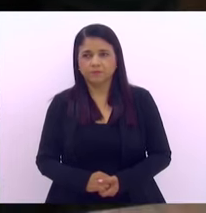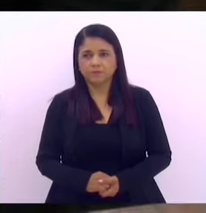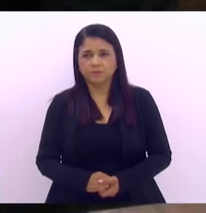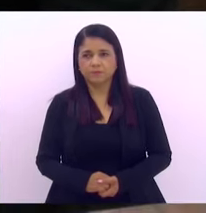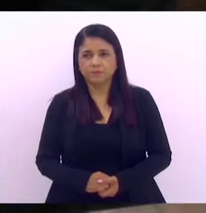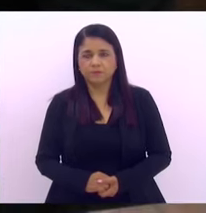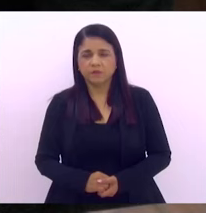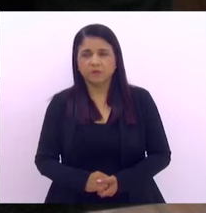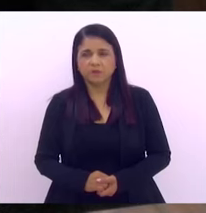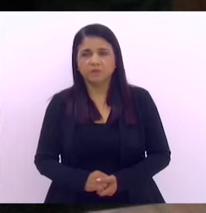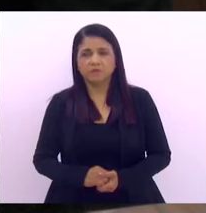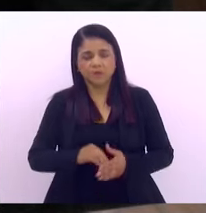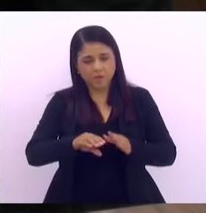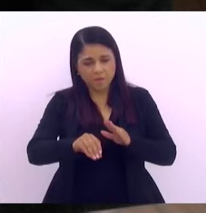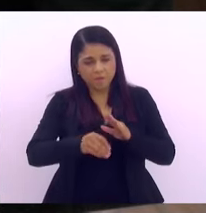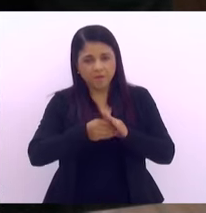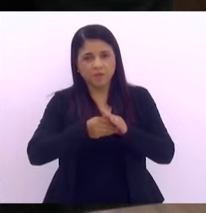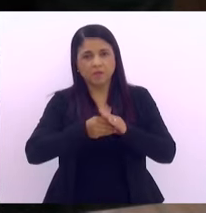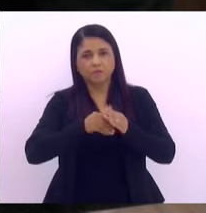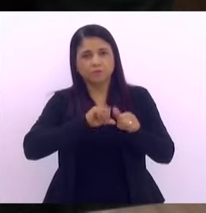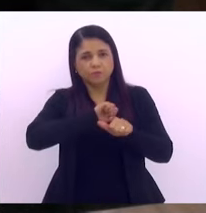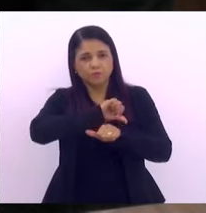Emenda modificativa número 1.